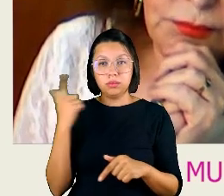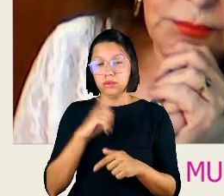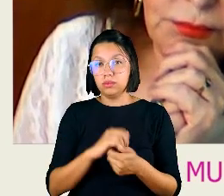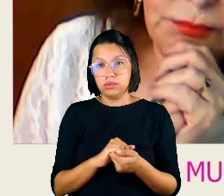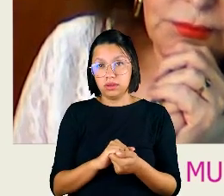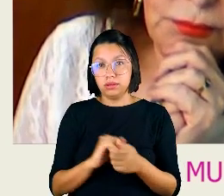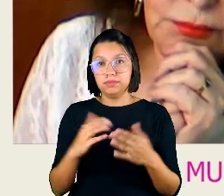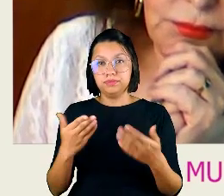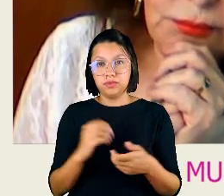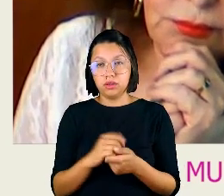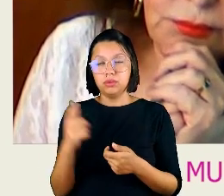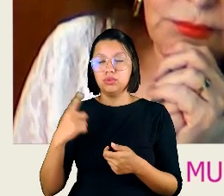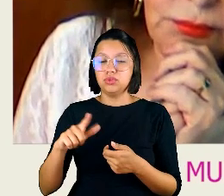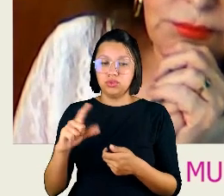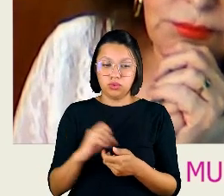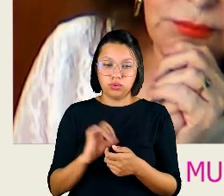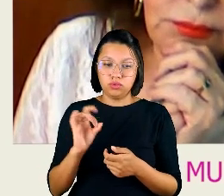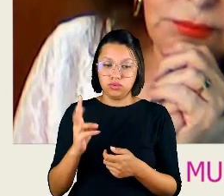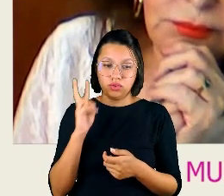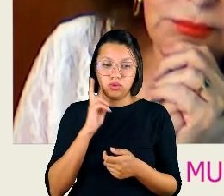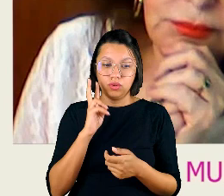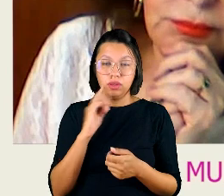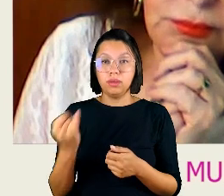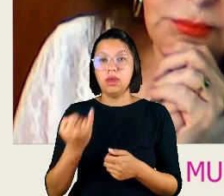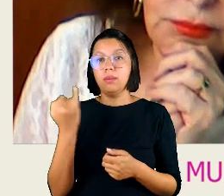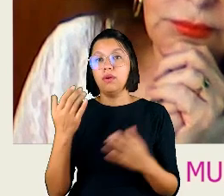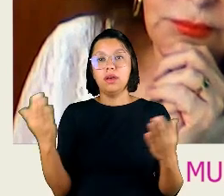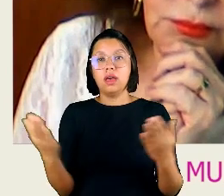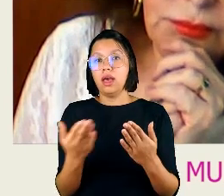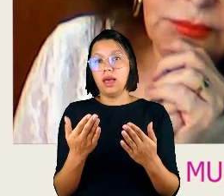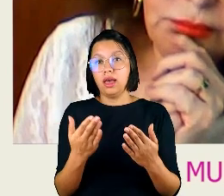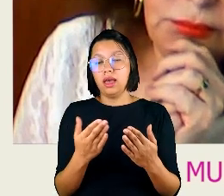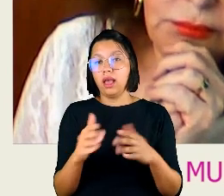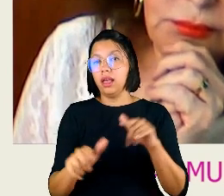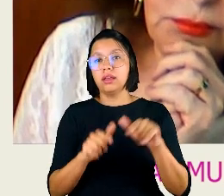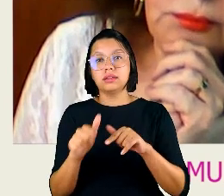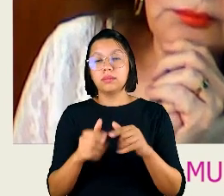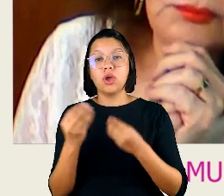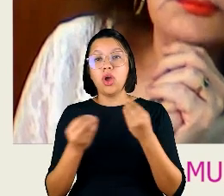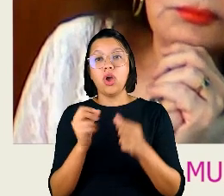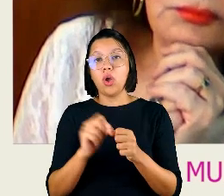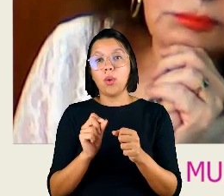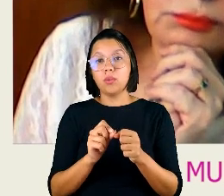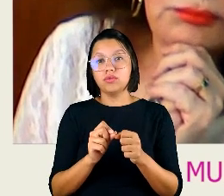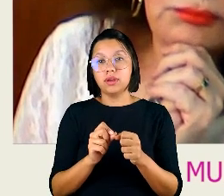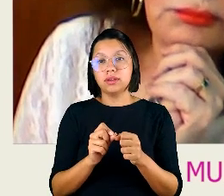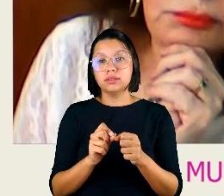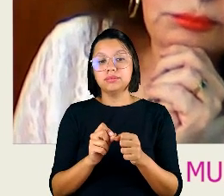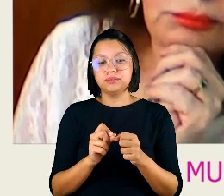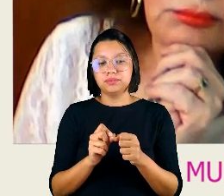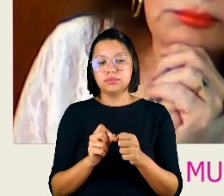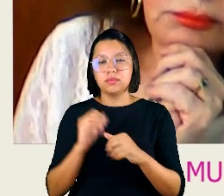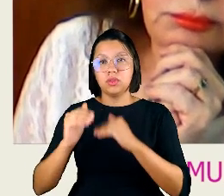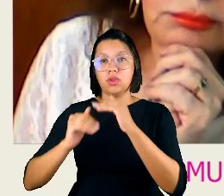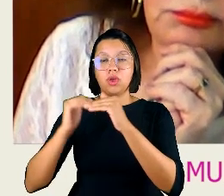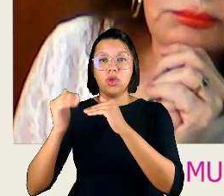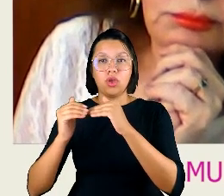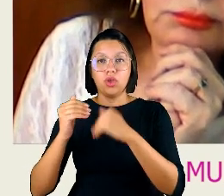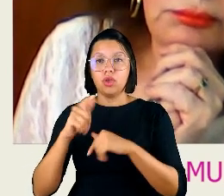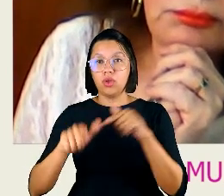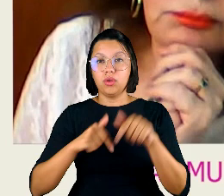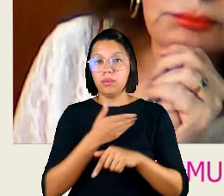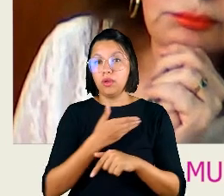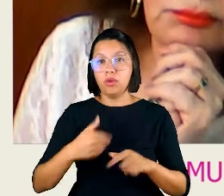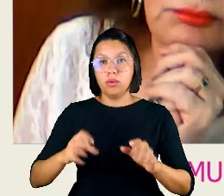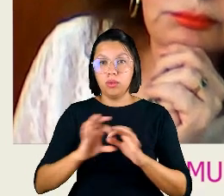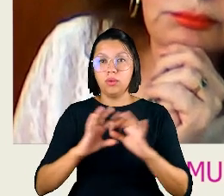só lembrando a importância desse serviço e como a gente faz para não processar um serviço público que está disponível, mas entender como